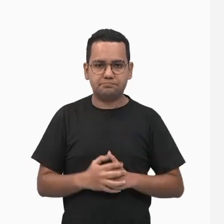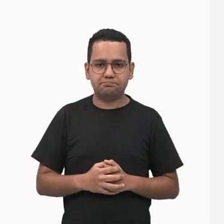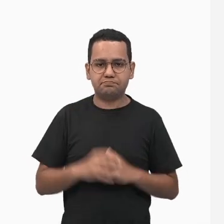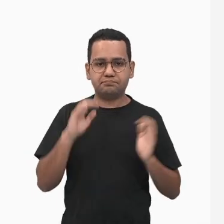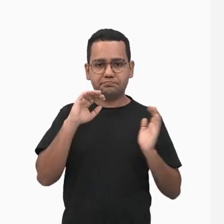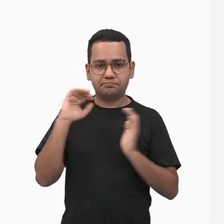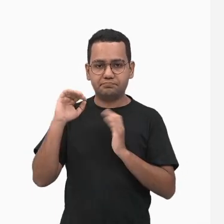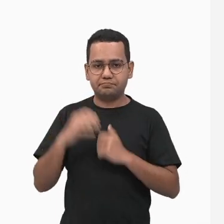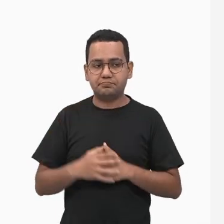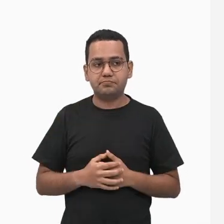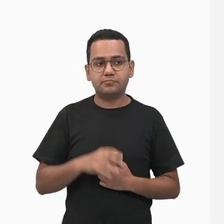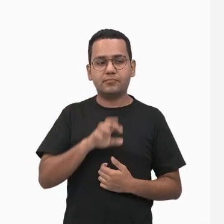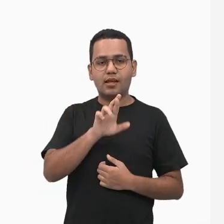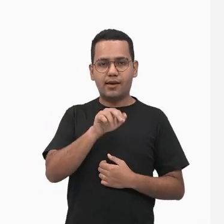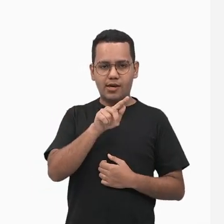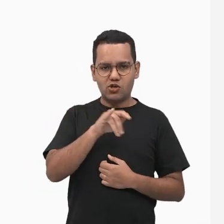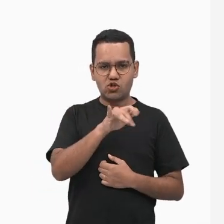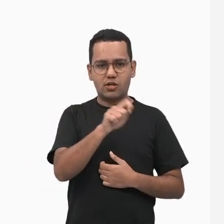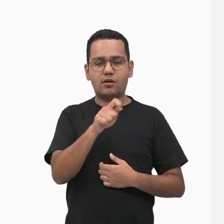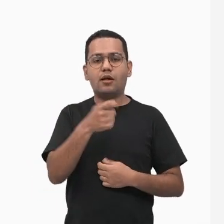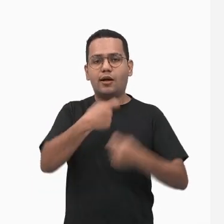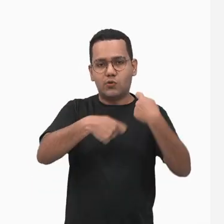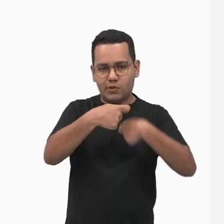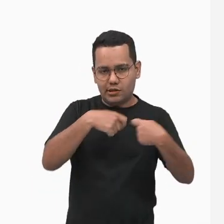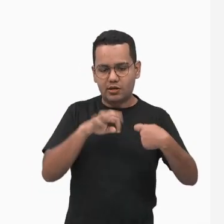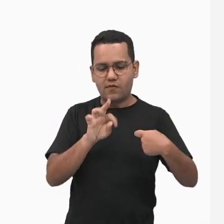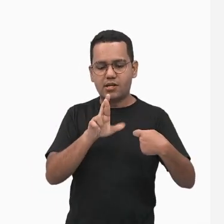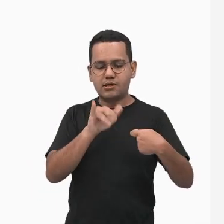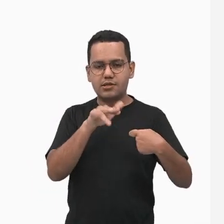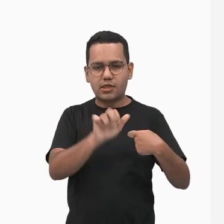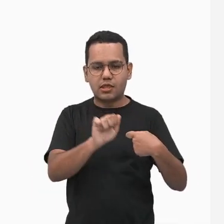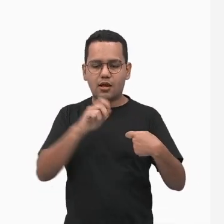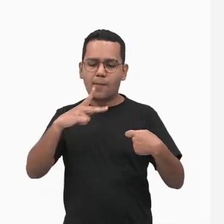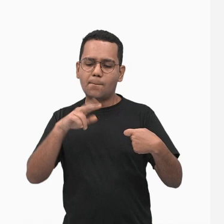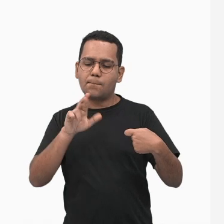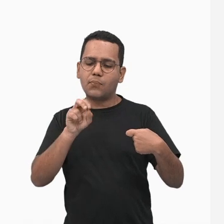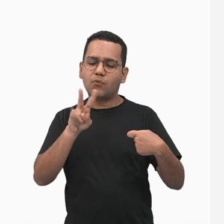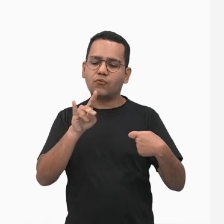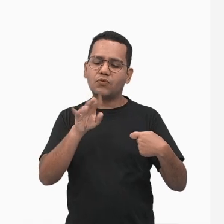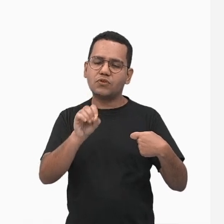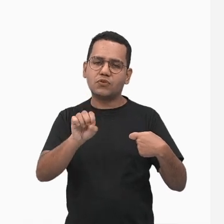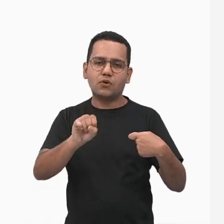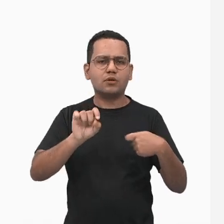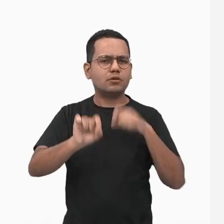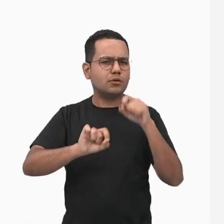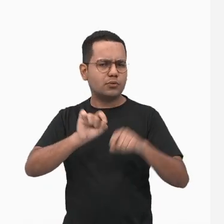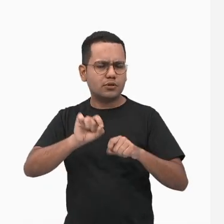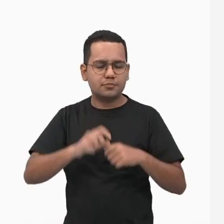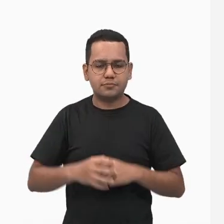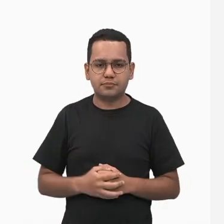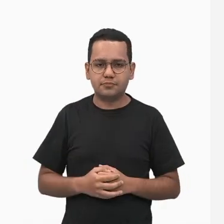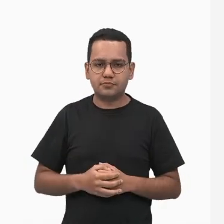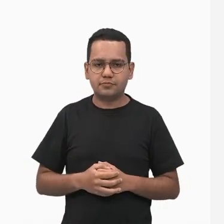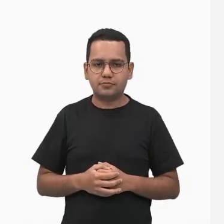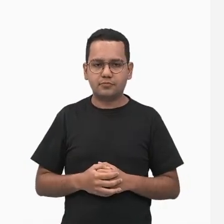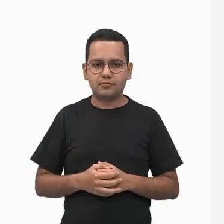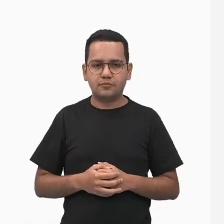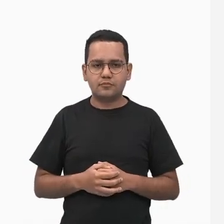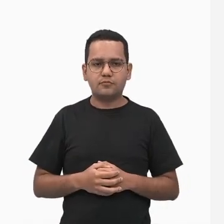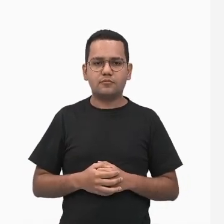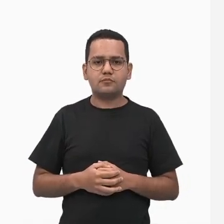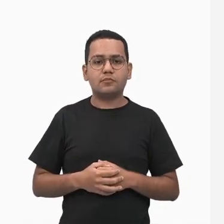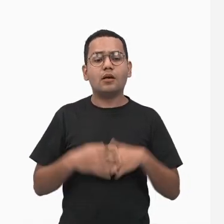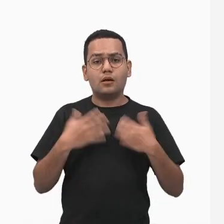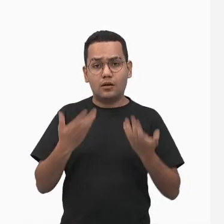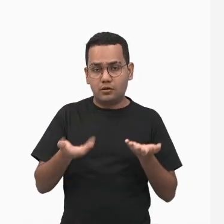Então, com a instituição da regência, nós vamos ter aí, então, a regência trina provisória, que foi instalada após Dom